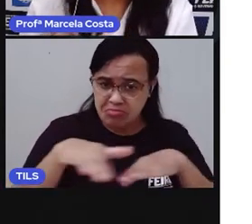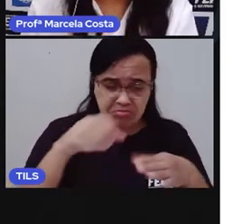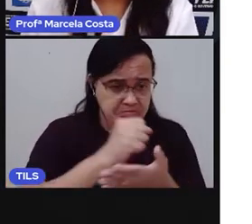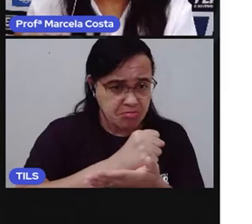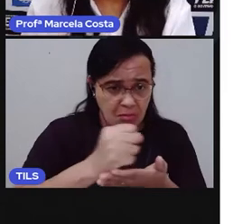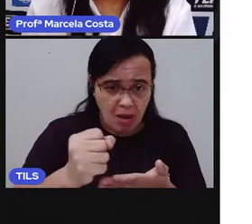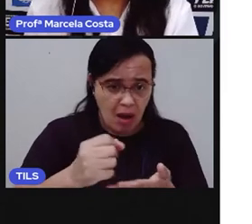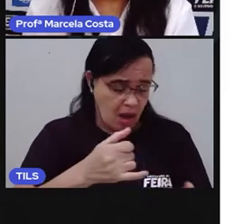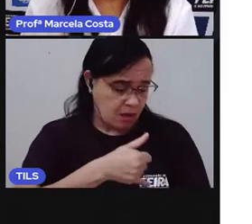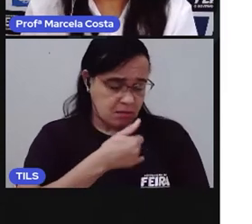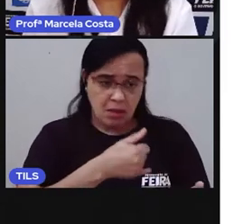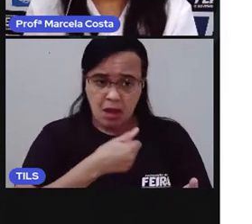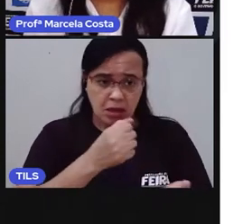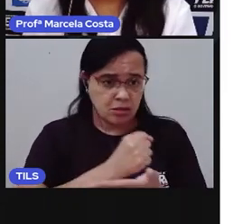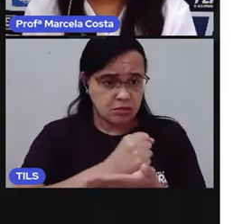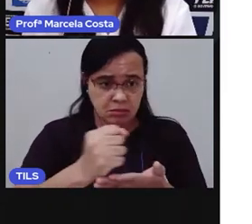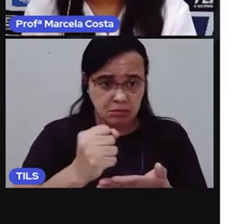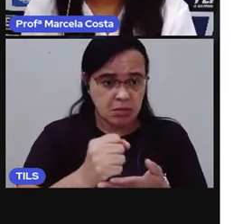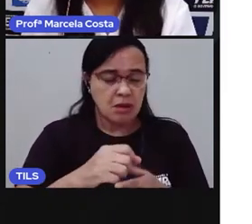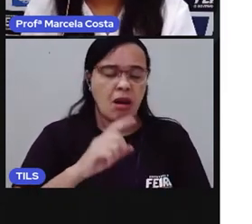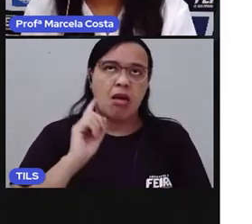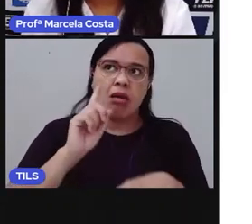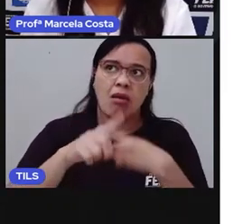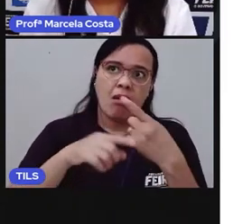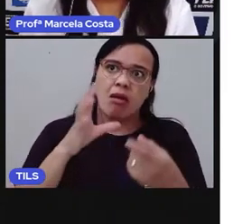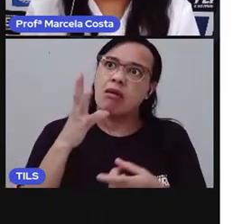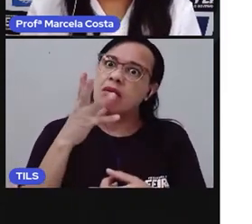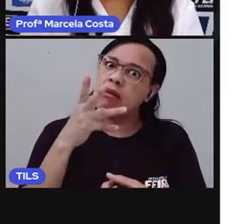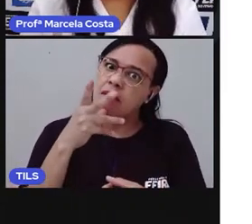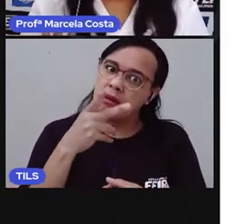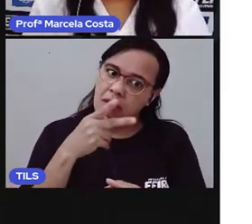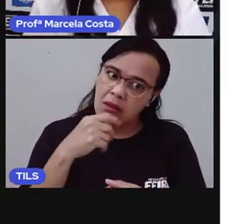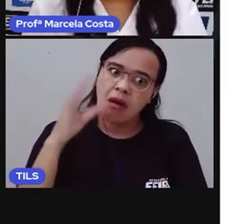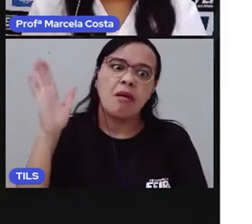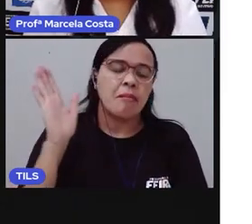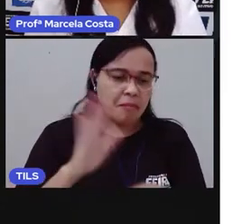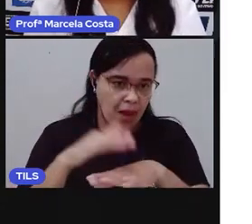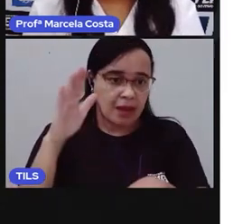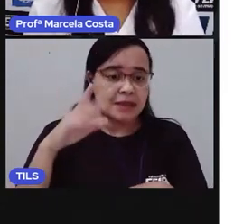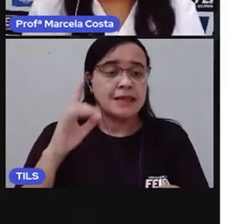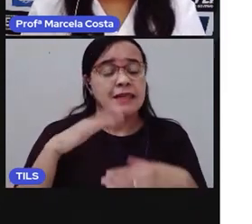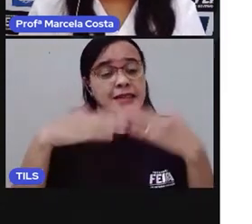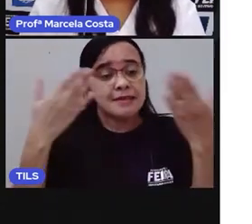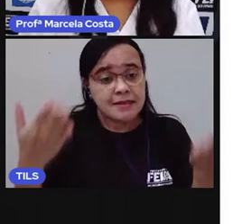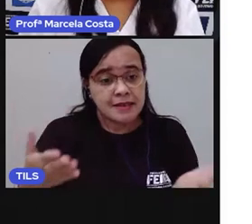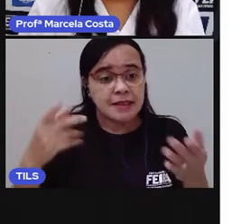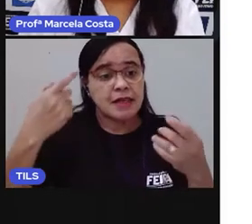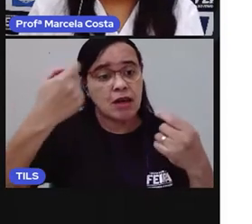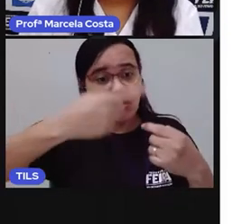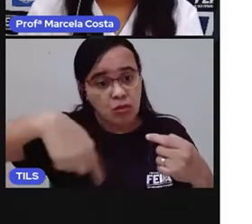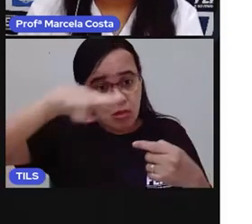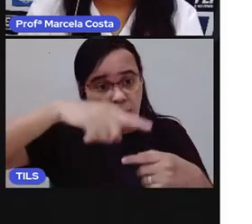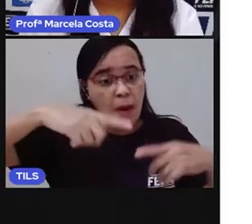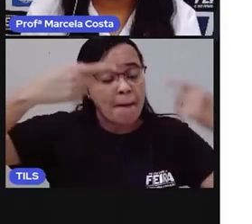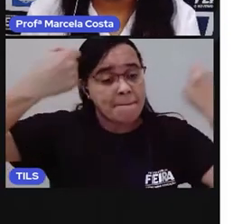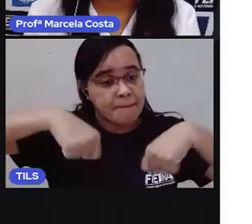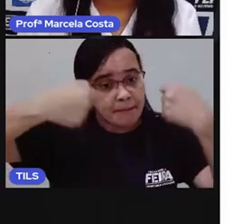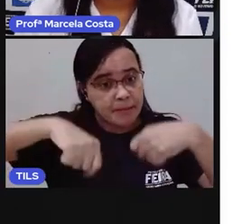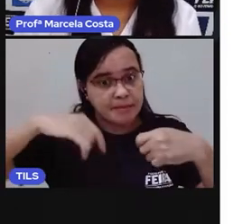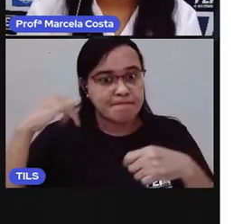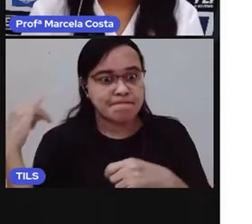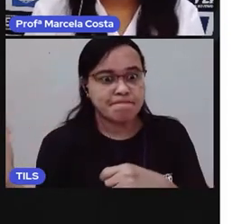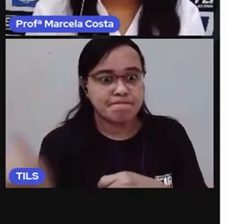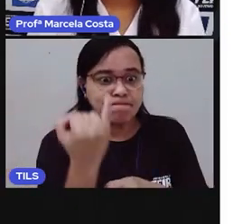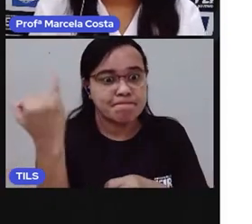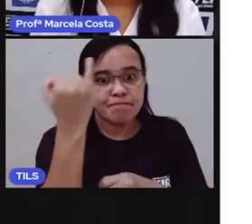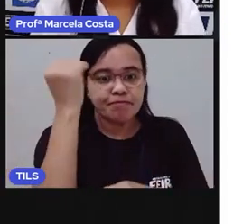mais tempo ainda para nascer outro dente. Então, o ideal é cuidar para manter esses 20 dentes aí